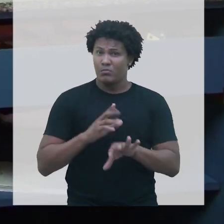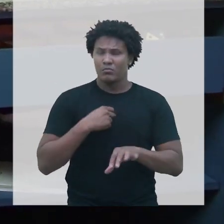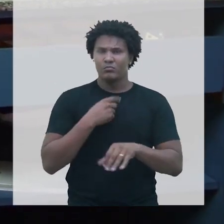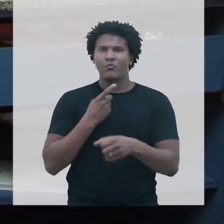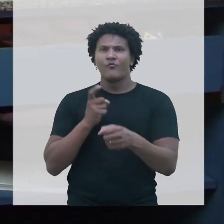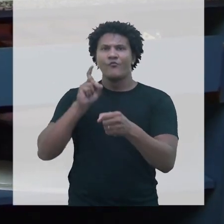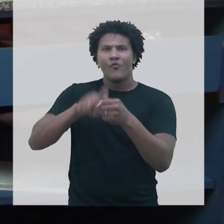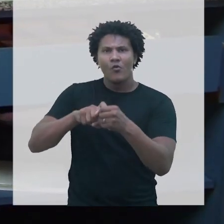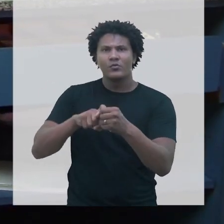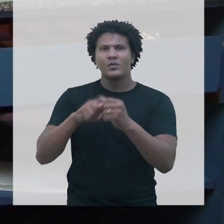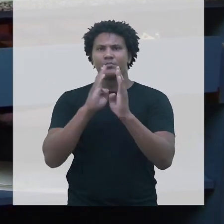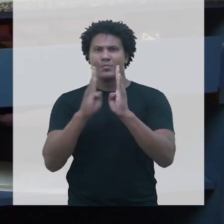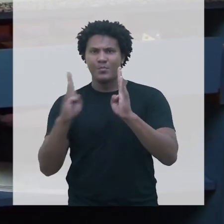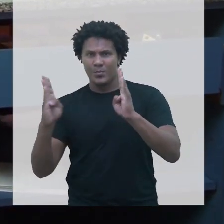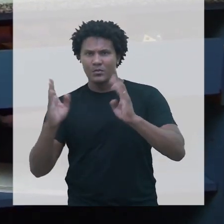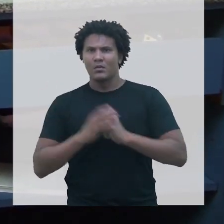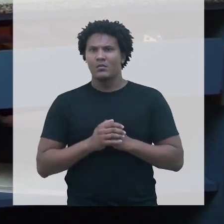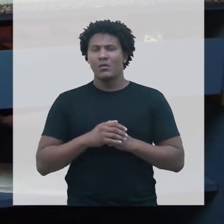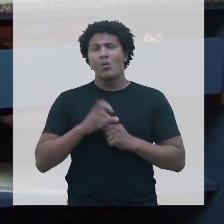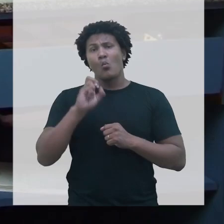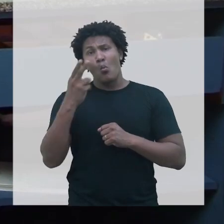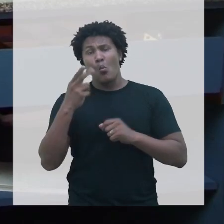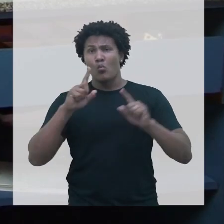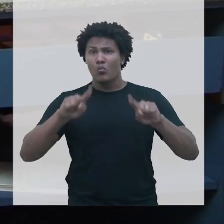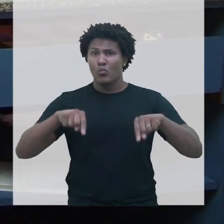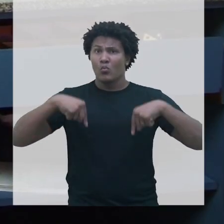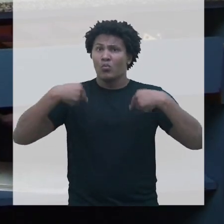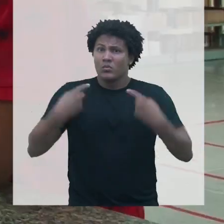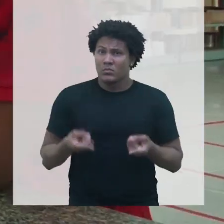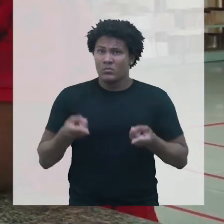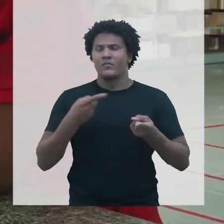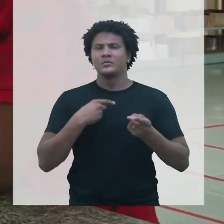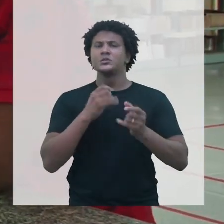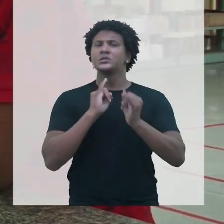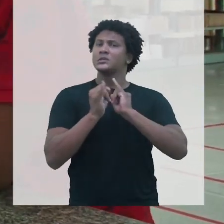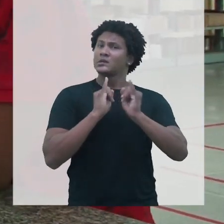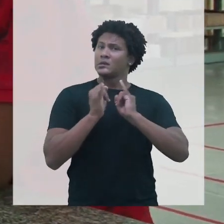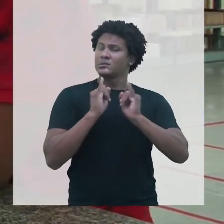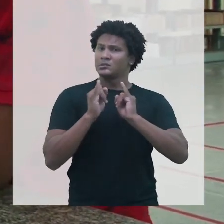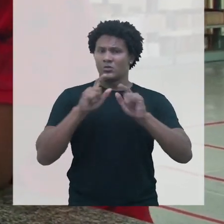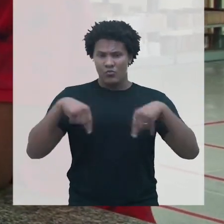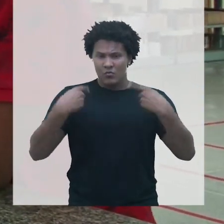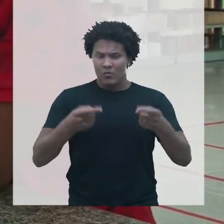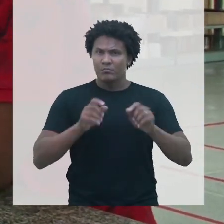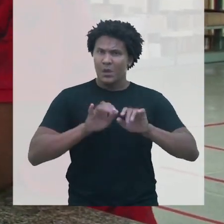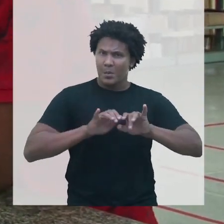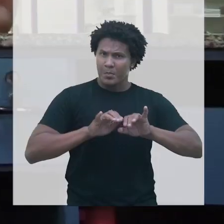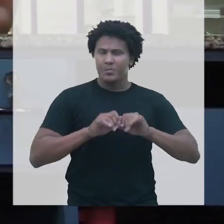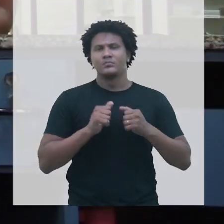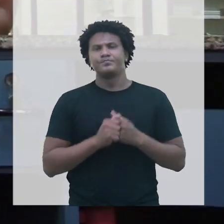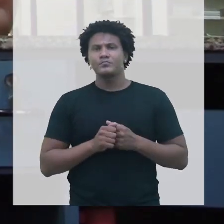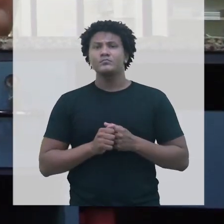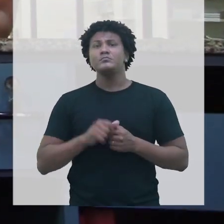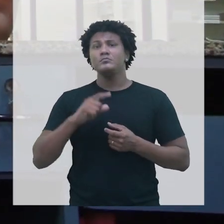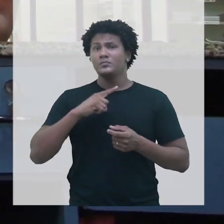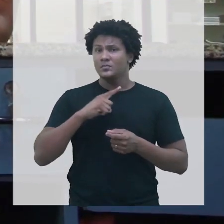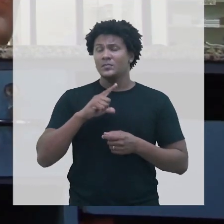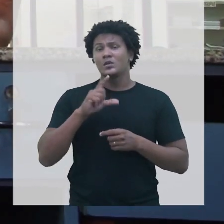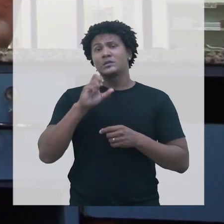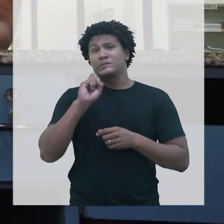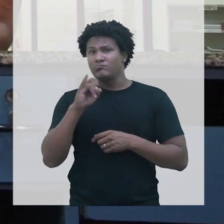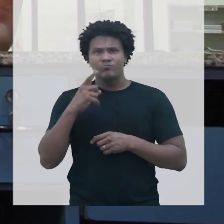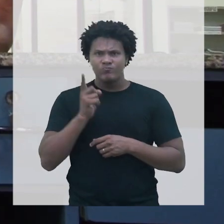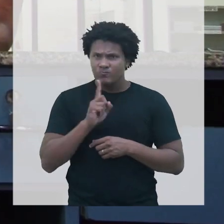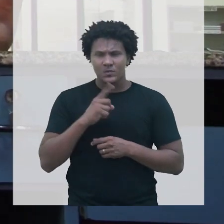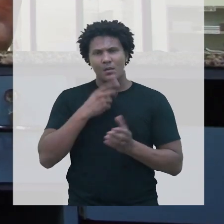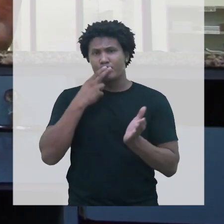Terminado o prazo, tem que vir à biblioteca para devolver ou renovar, ou fazer a renovação pela internet. Caso contrário, tem